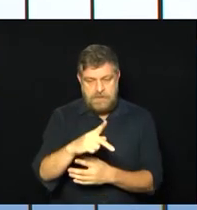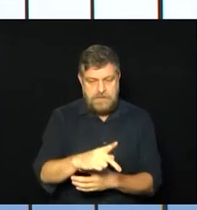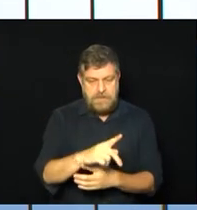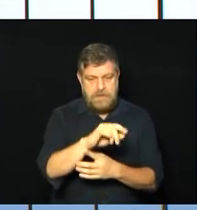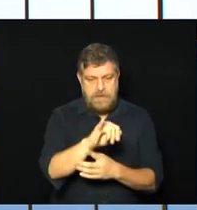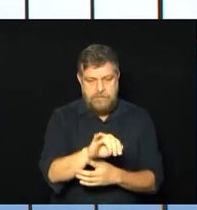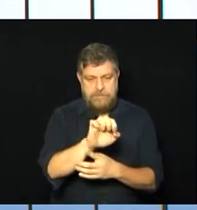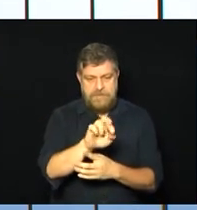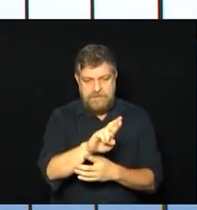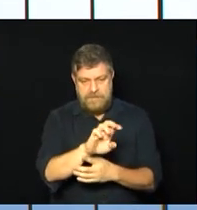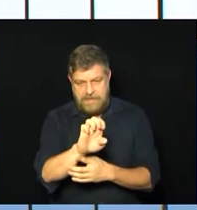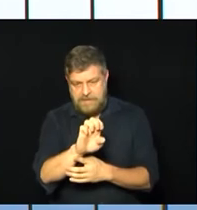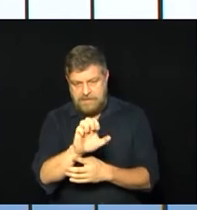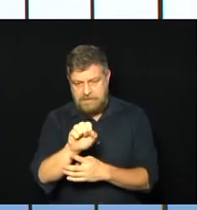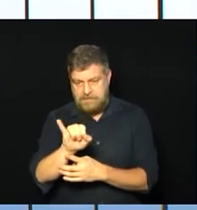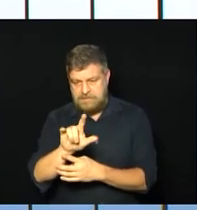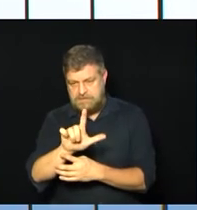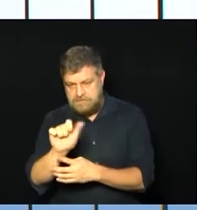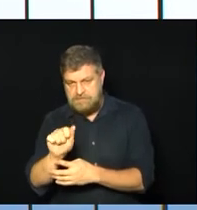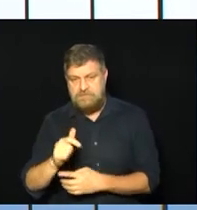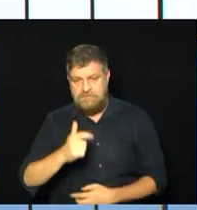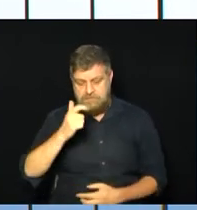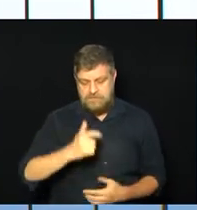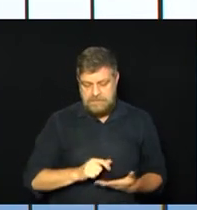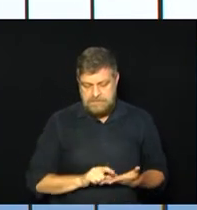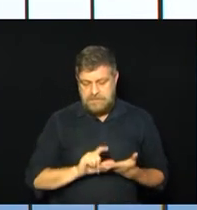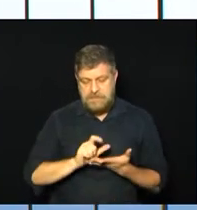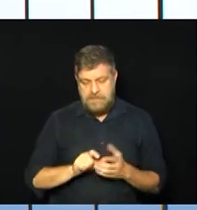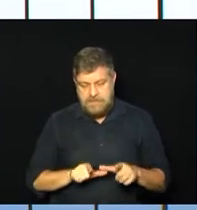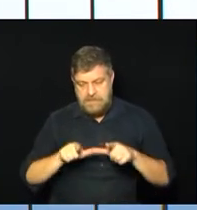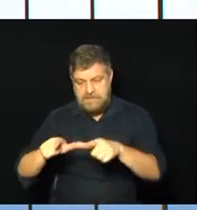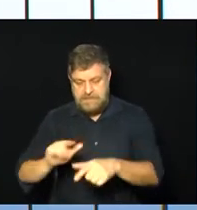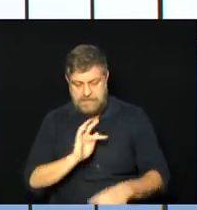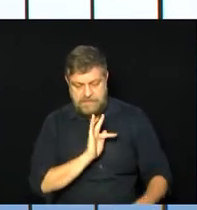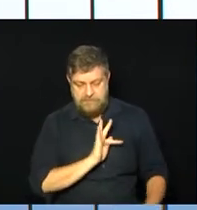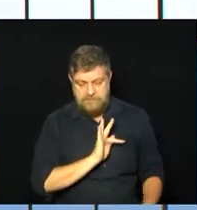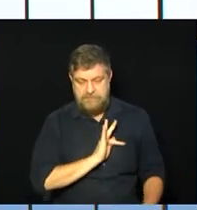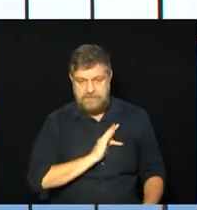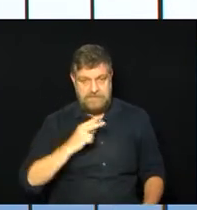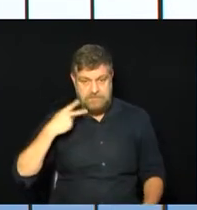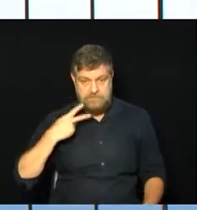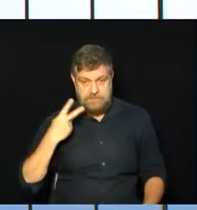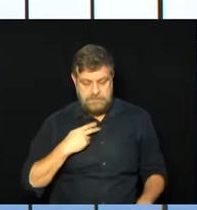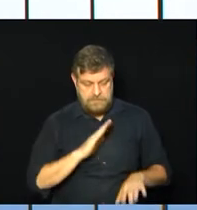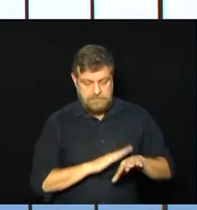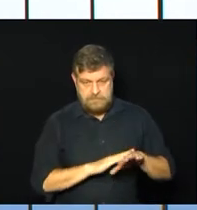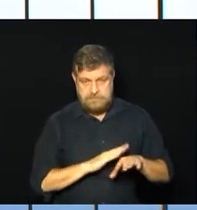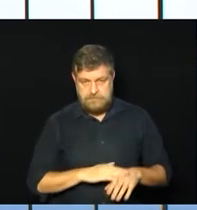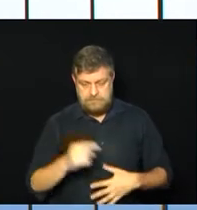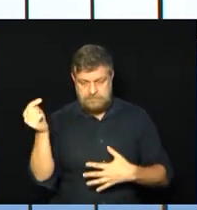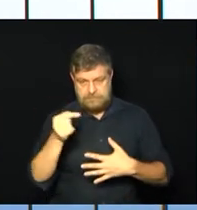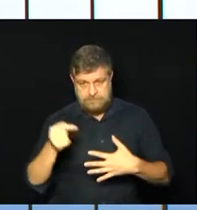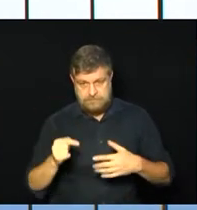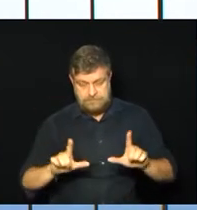Henrique Santiago Silva. A honraria será entregue pelo vereador Fernando Mendes. E todos esses eventos têm